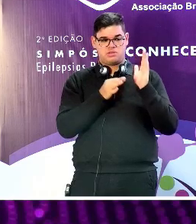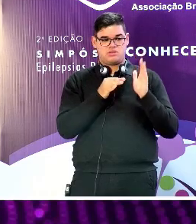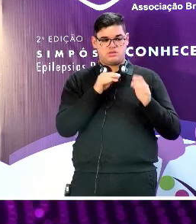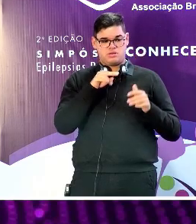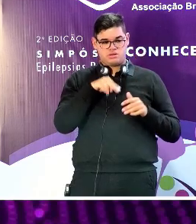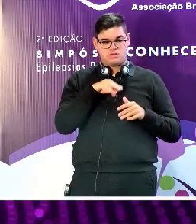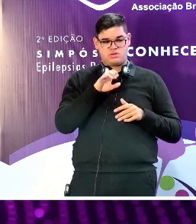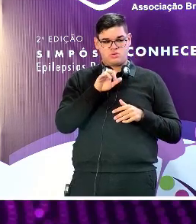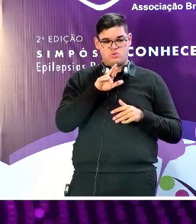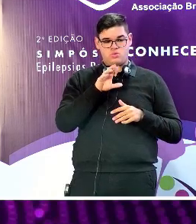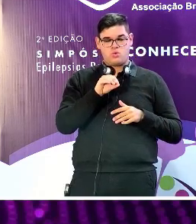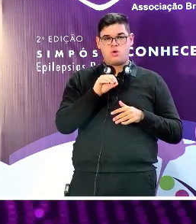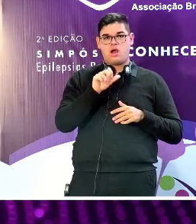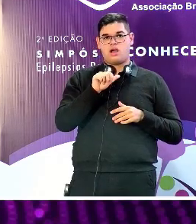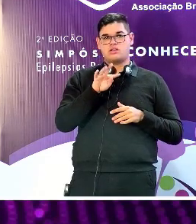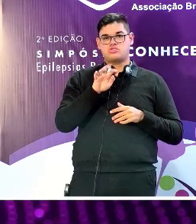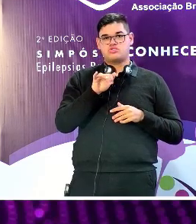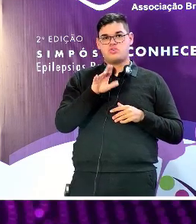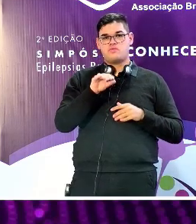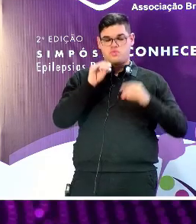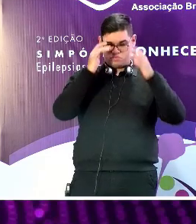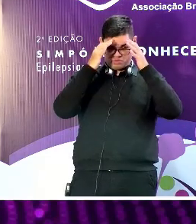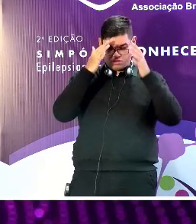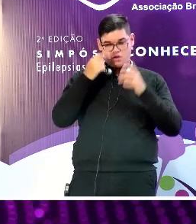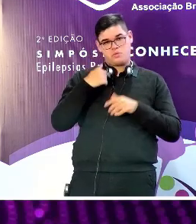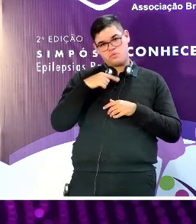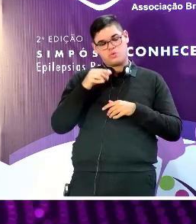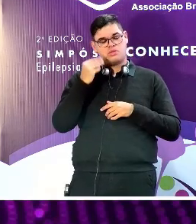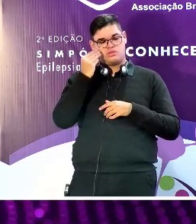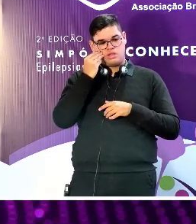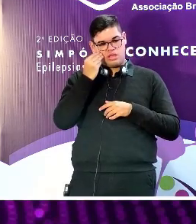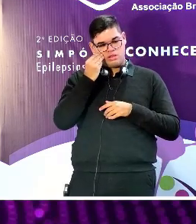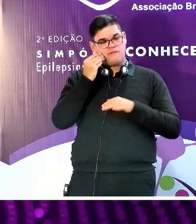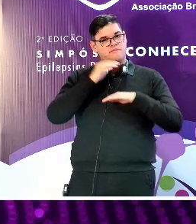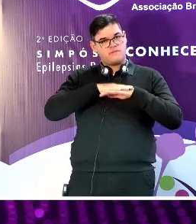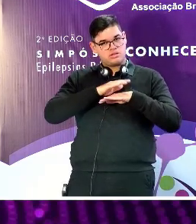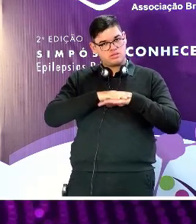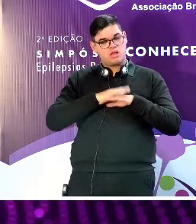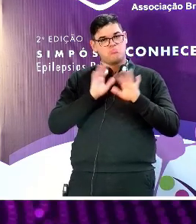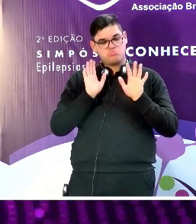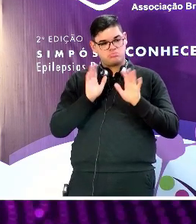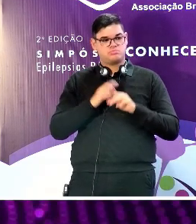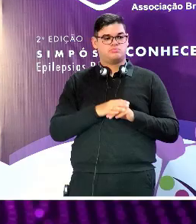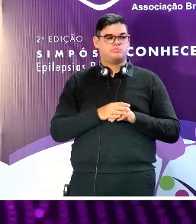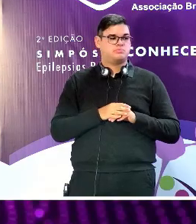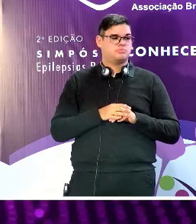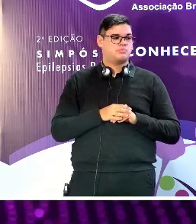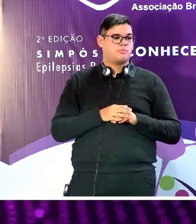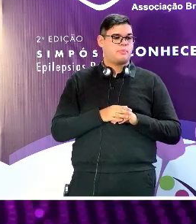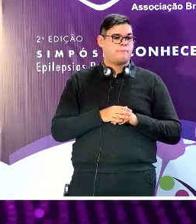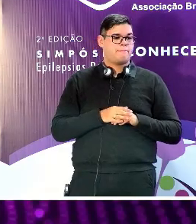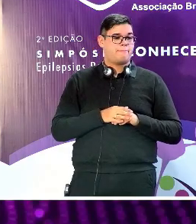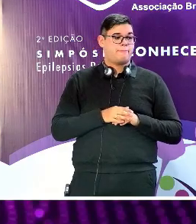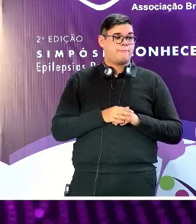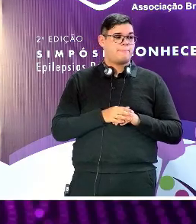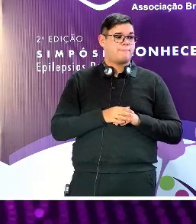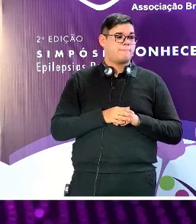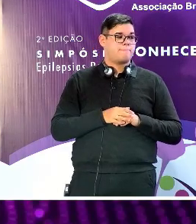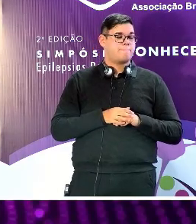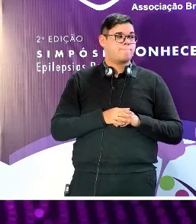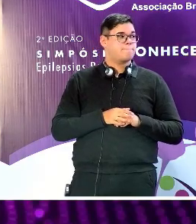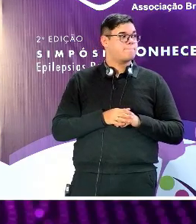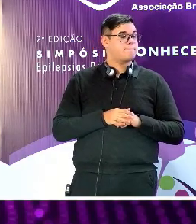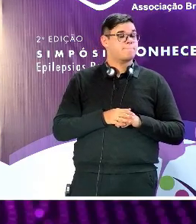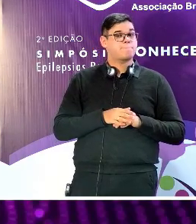e aí fui fazendo os testes, e, obviamente, o modelo que eu queria estudar e a doença que eu